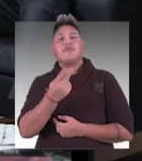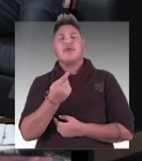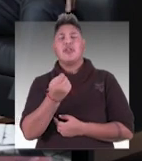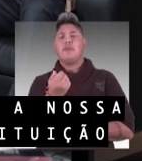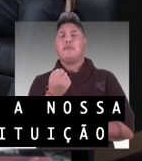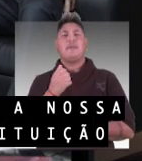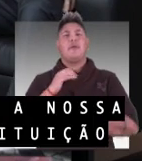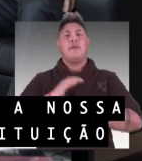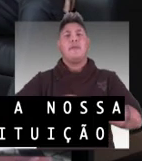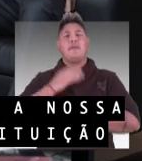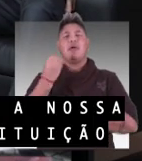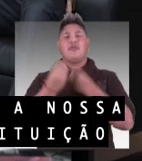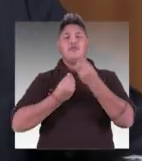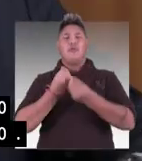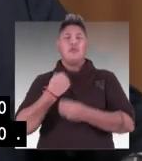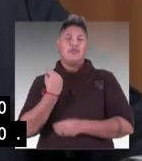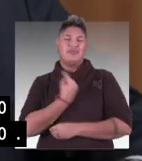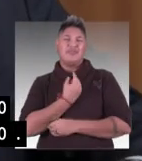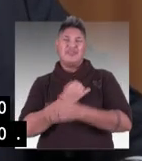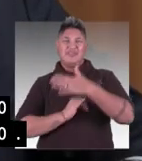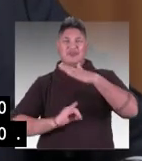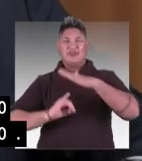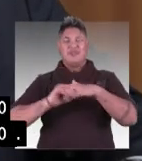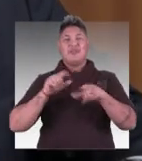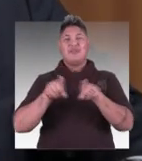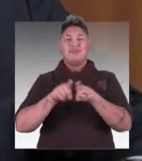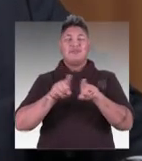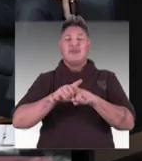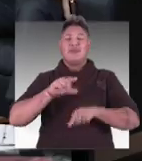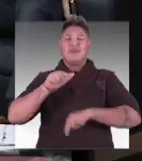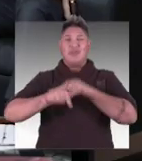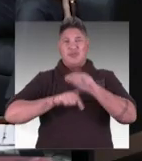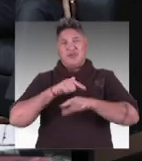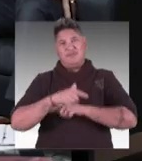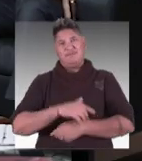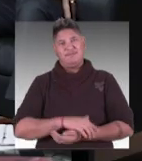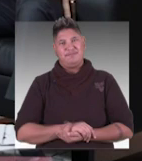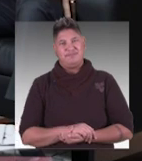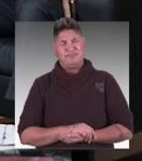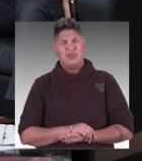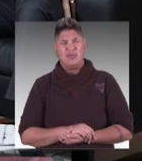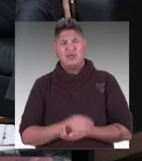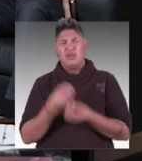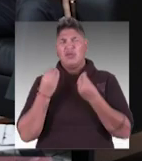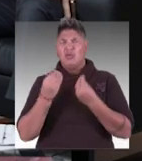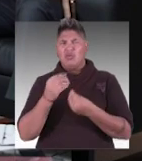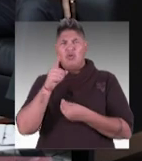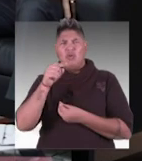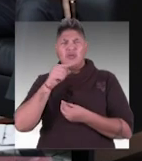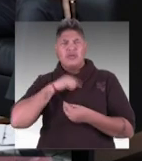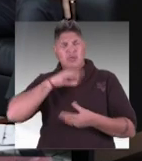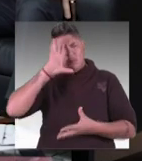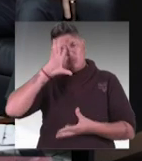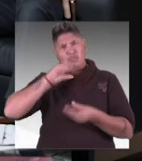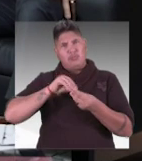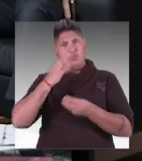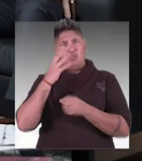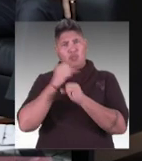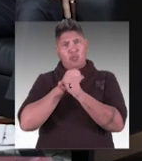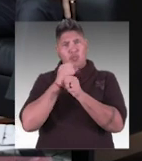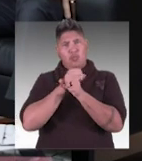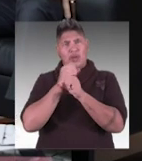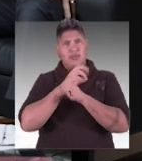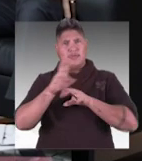pouco mais sobre a nossa instituição e sobre o mundo do direito do trabalho. Como que o senhor define os últimos 4 anos no campo